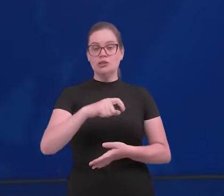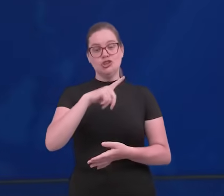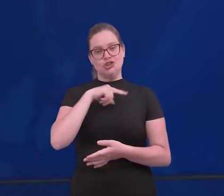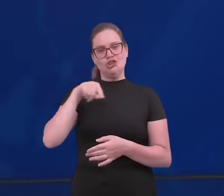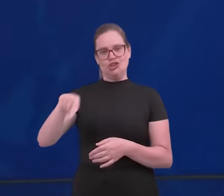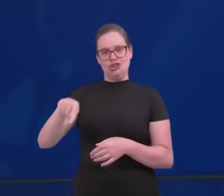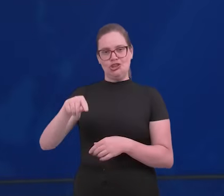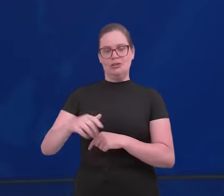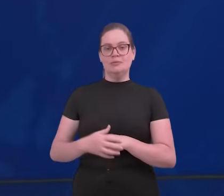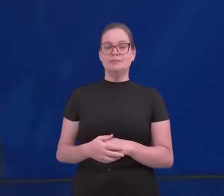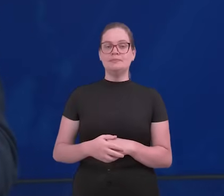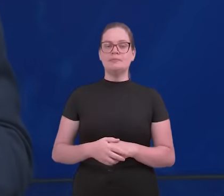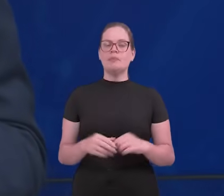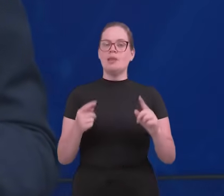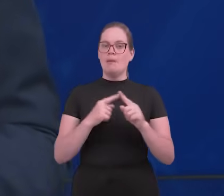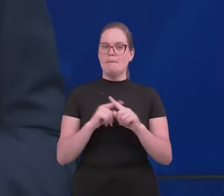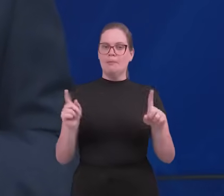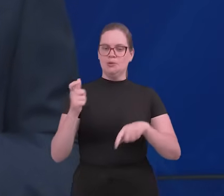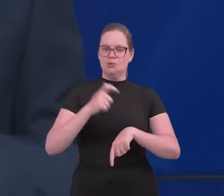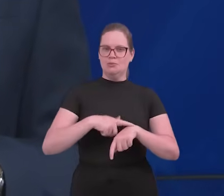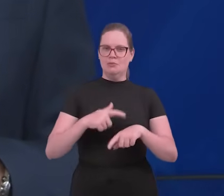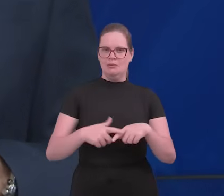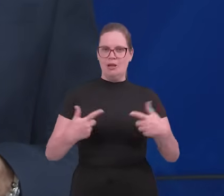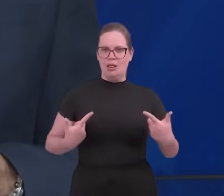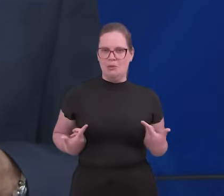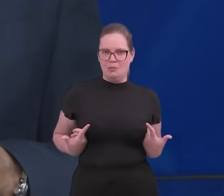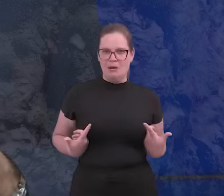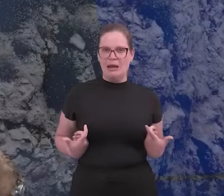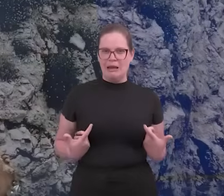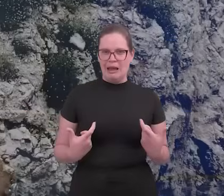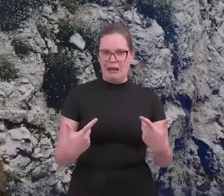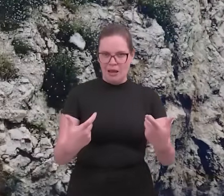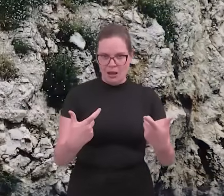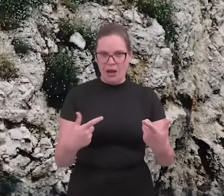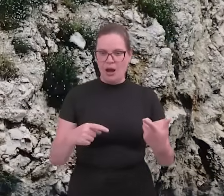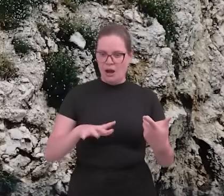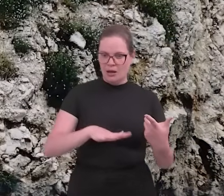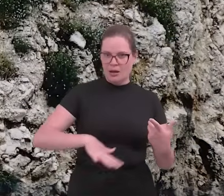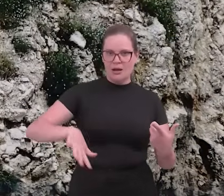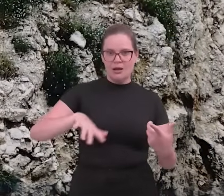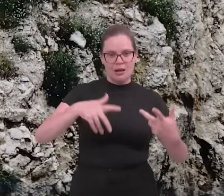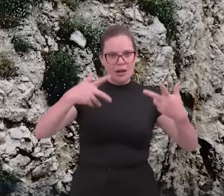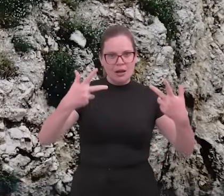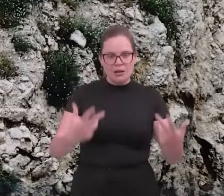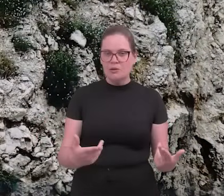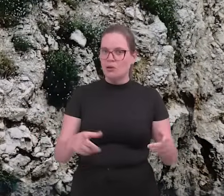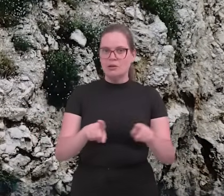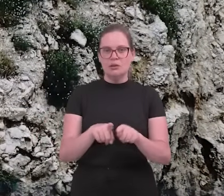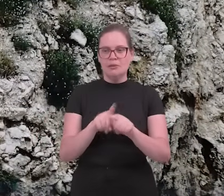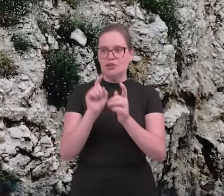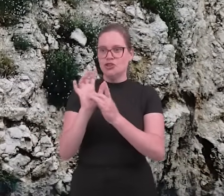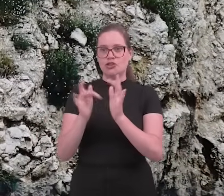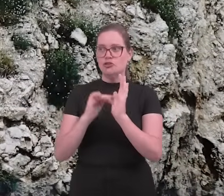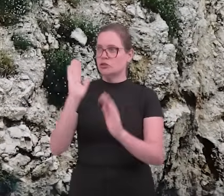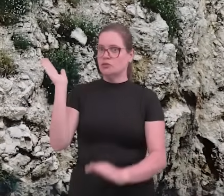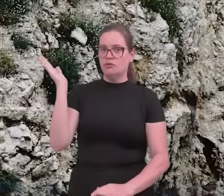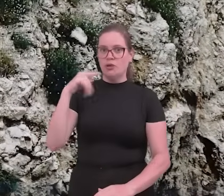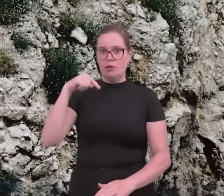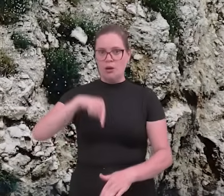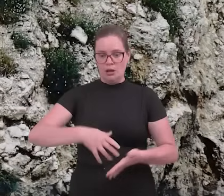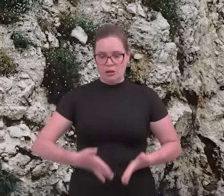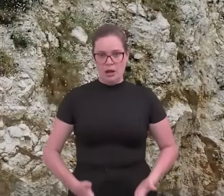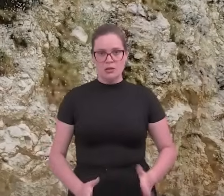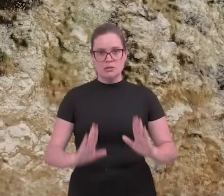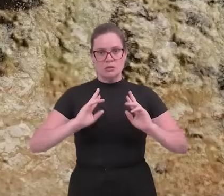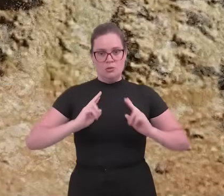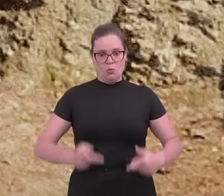Foi uma batalha como esta que Jesus veio ao mundo para vencê-la, por nós, por mim